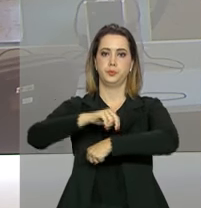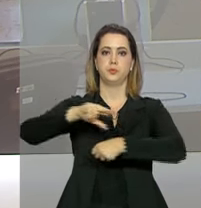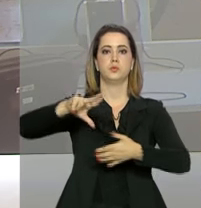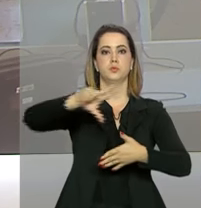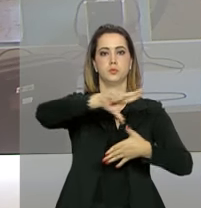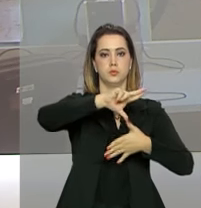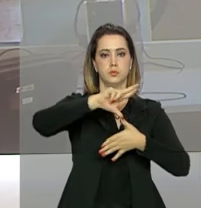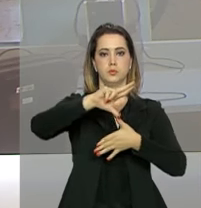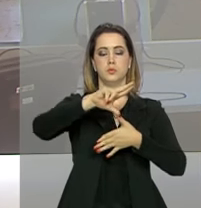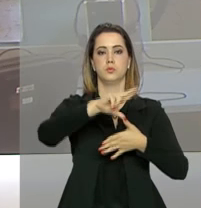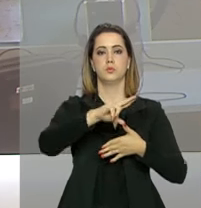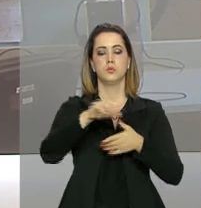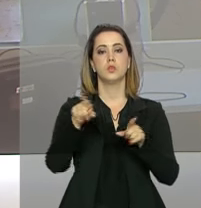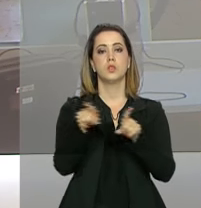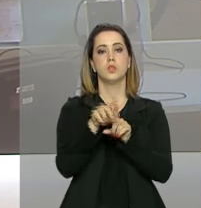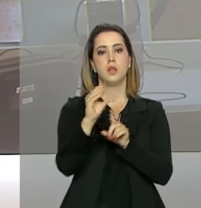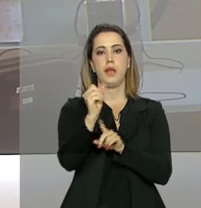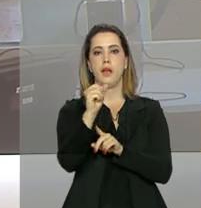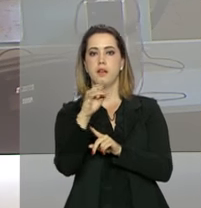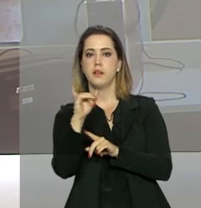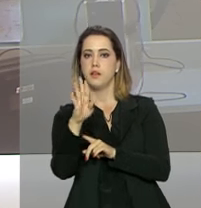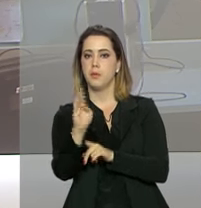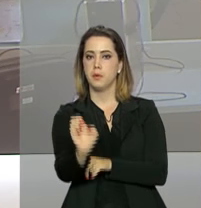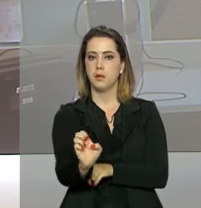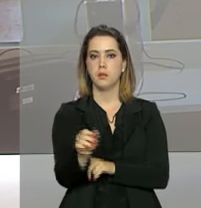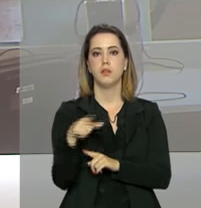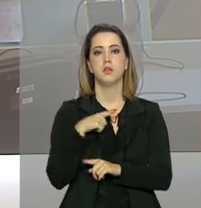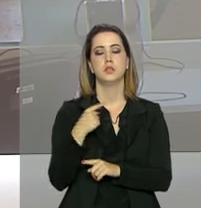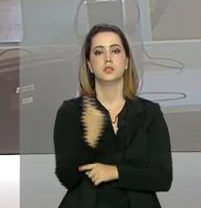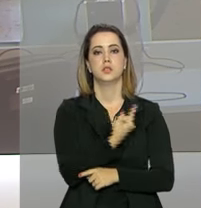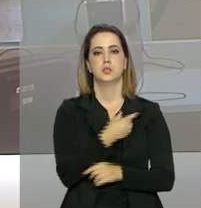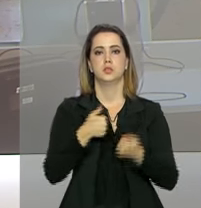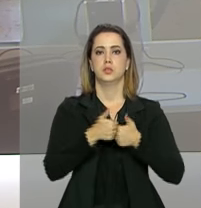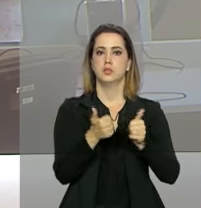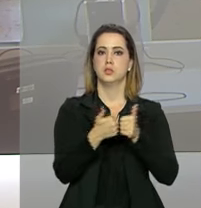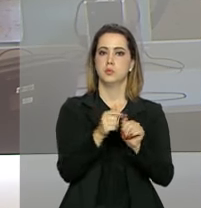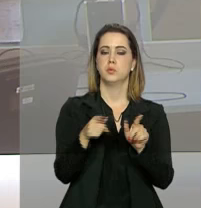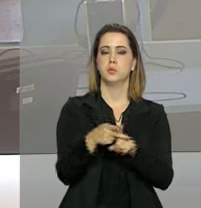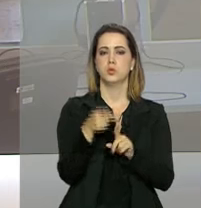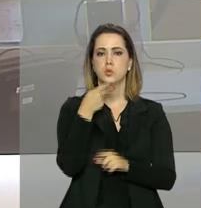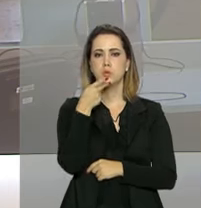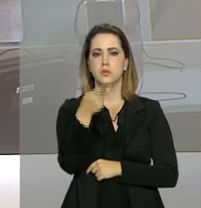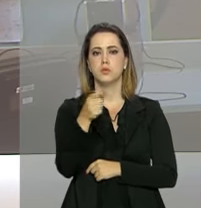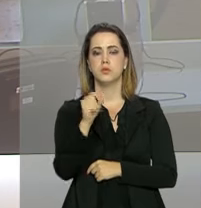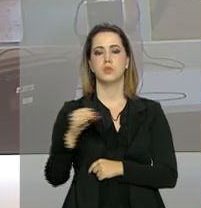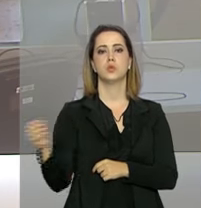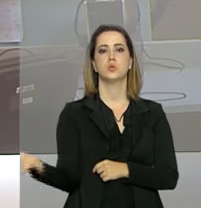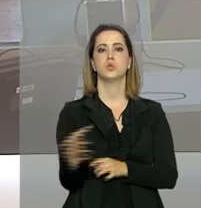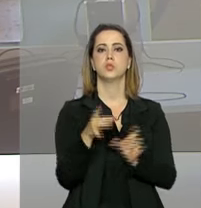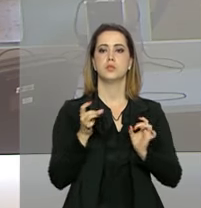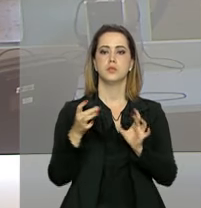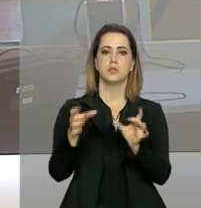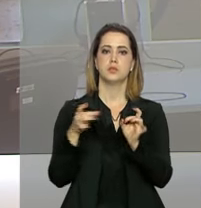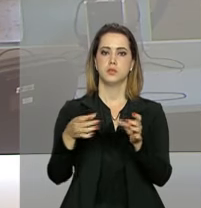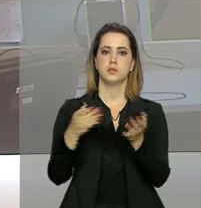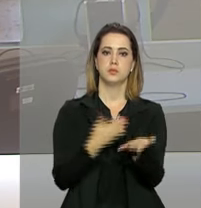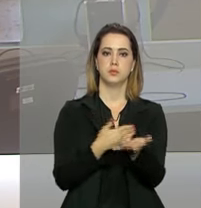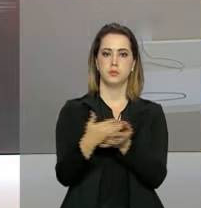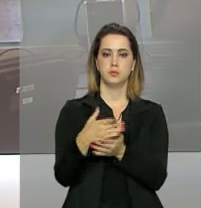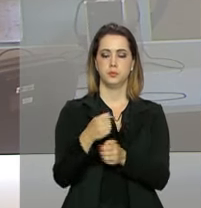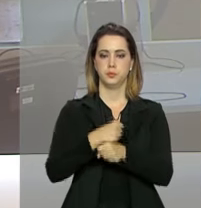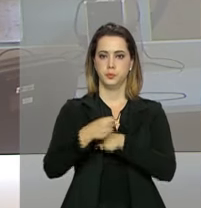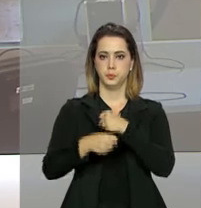e Caribe. O ministro dos Transportes, Maurício Quintela, aproveitou a ocasião para falar sobre os novos leilões previstos para o início